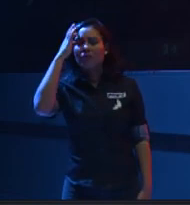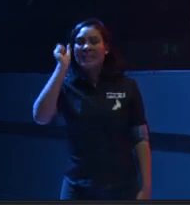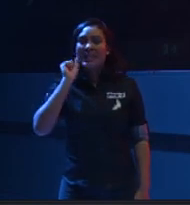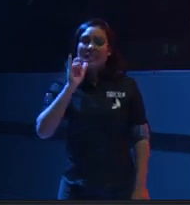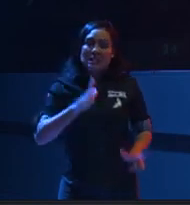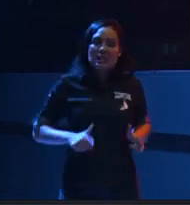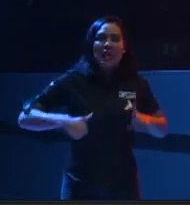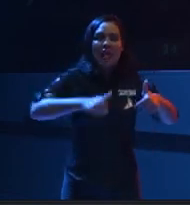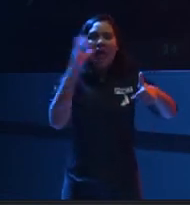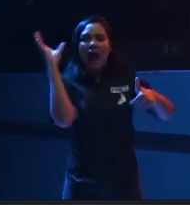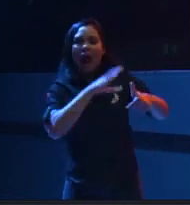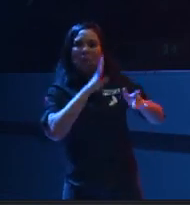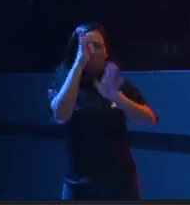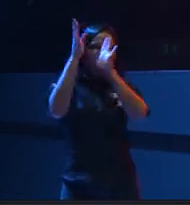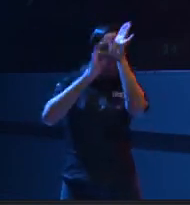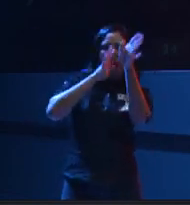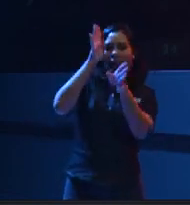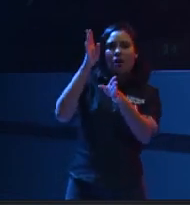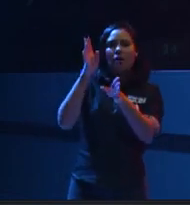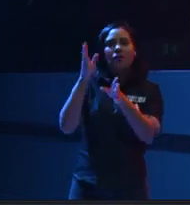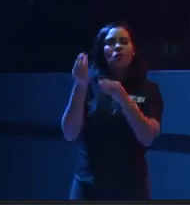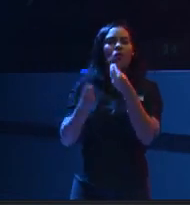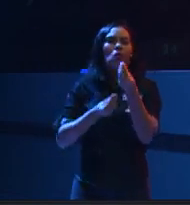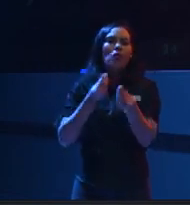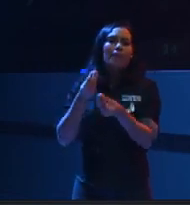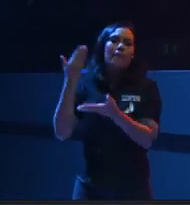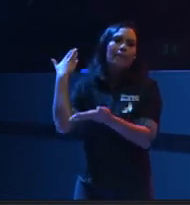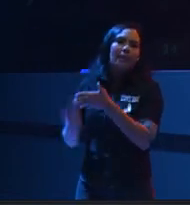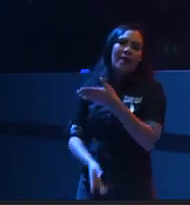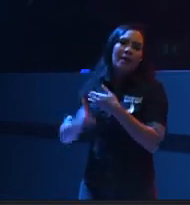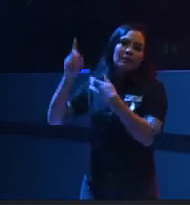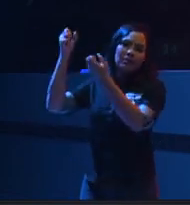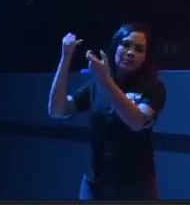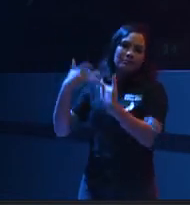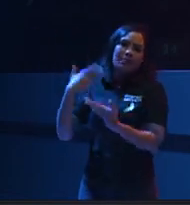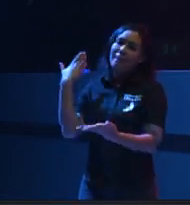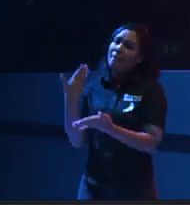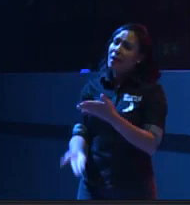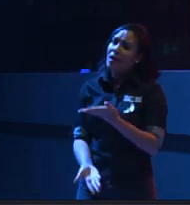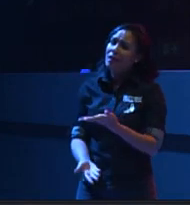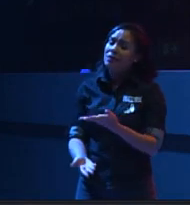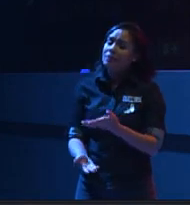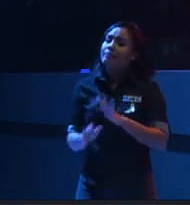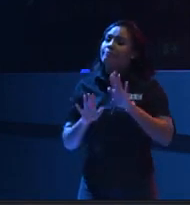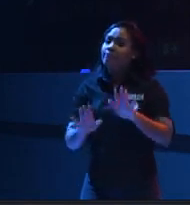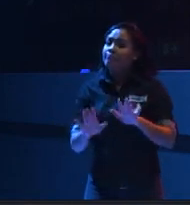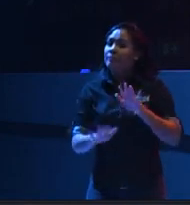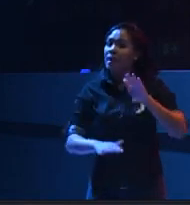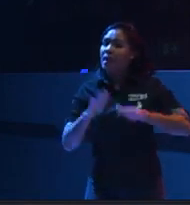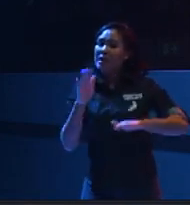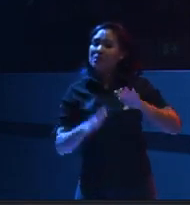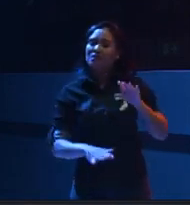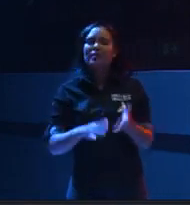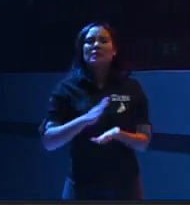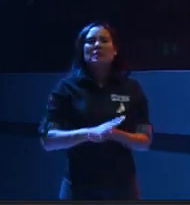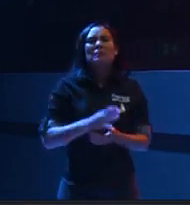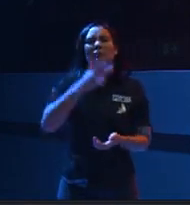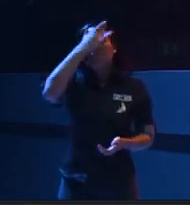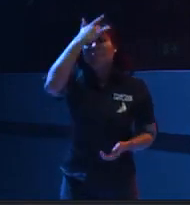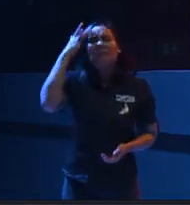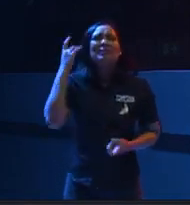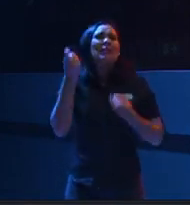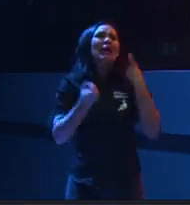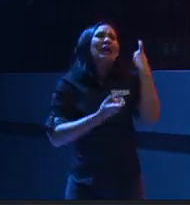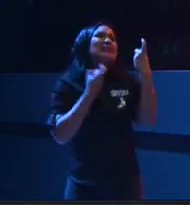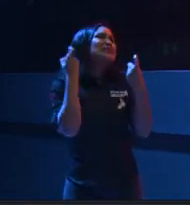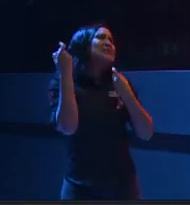quantas pessoas porque estavam tensas aí Alguém convidou para ir na bruxaria na feitiçaria para